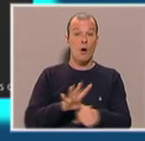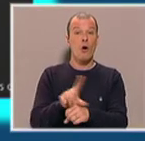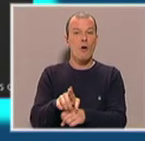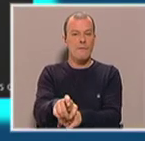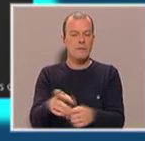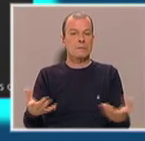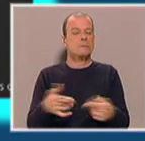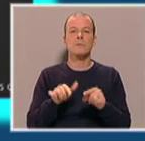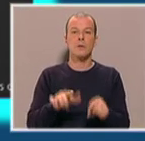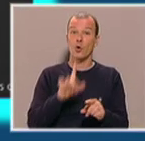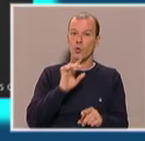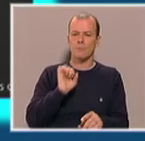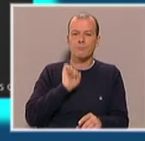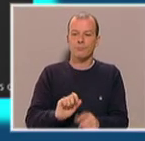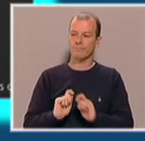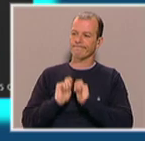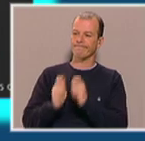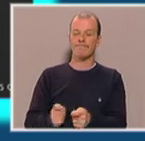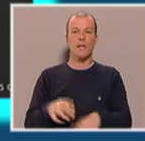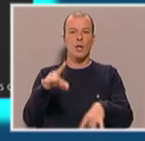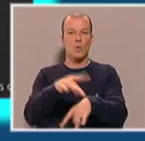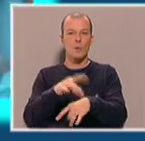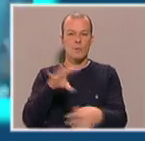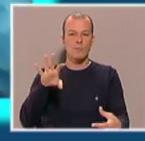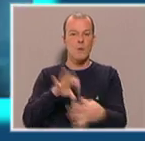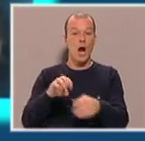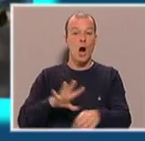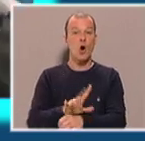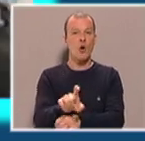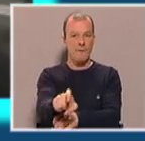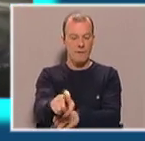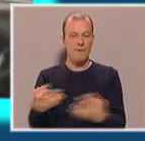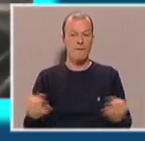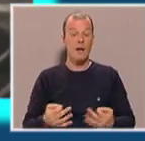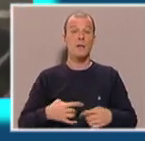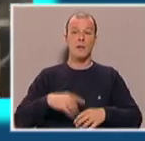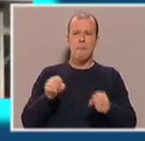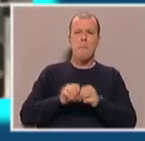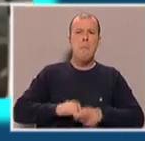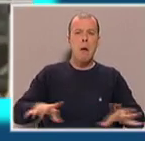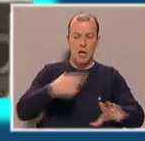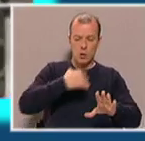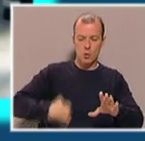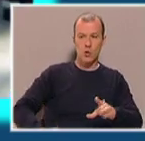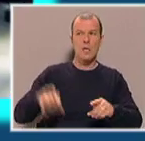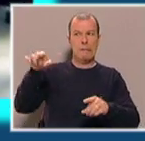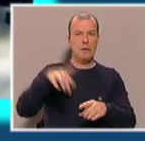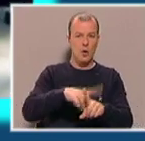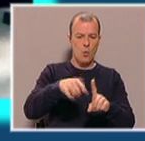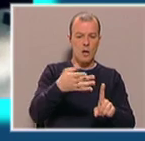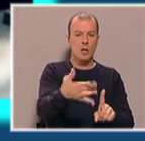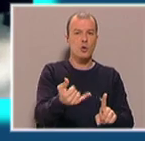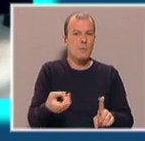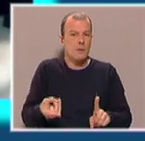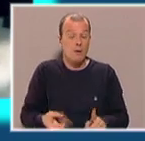Covid-19 é o nome oficial para a doença provocada pelo novo coronavírus. Espalhou-se na China no final de 2019.